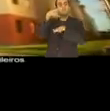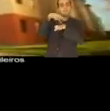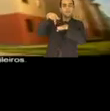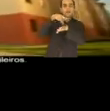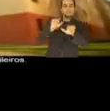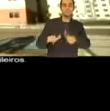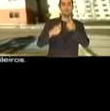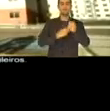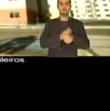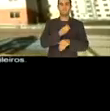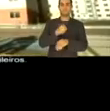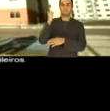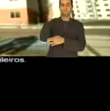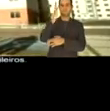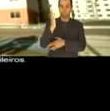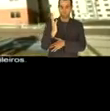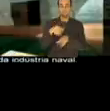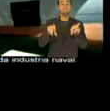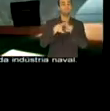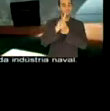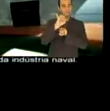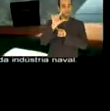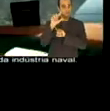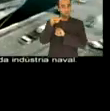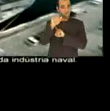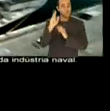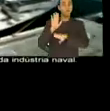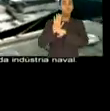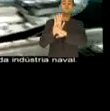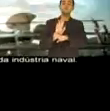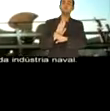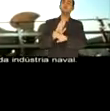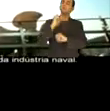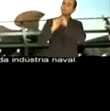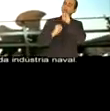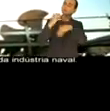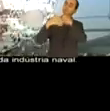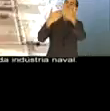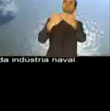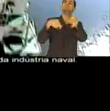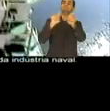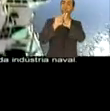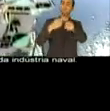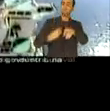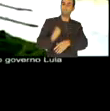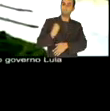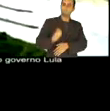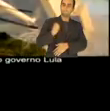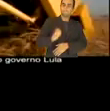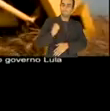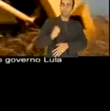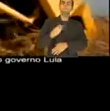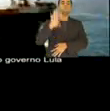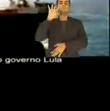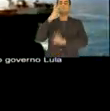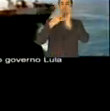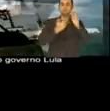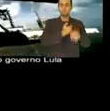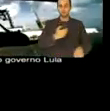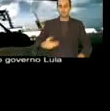e melhoram a vida dos brasileiros. Dilma teve papel decisivo na reativação da indústria naval e participou